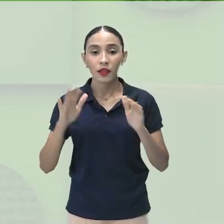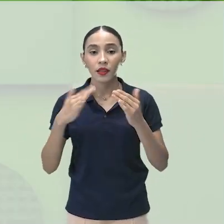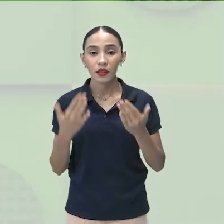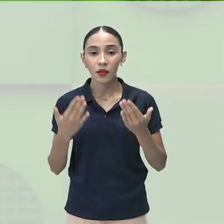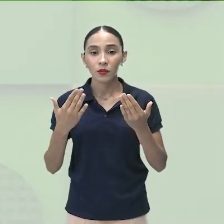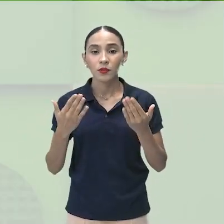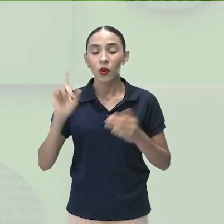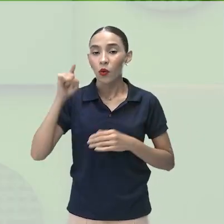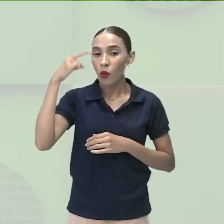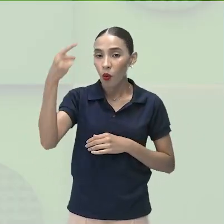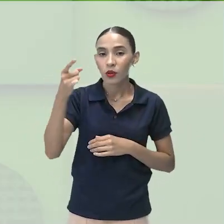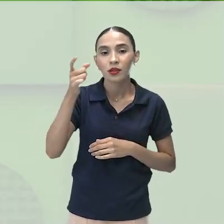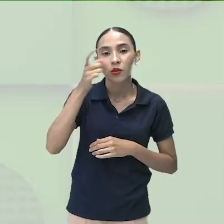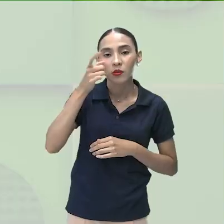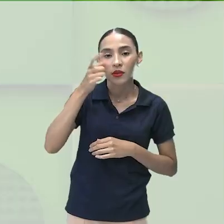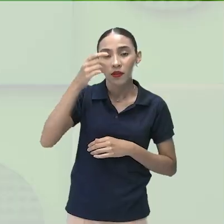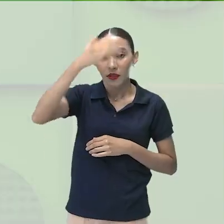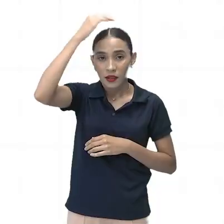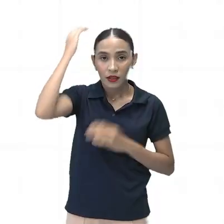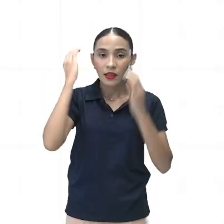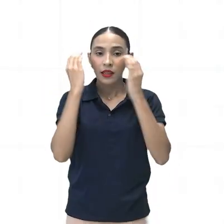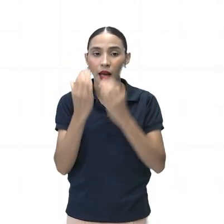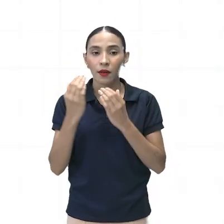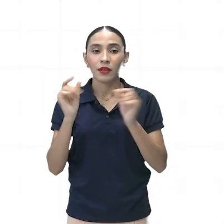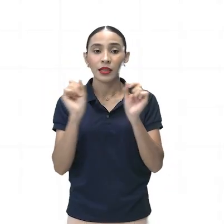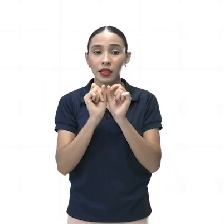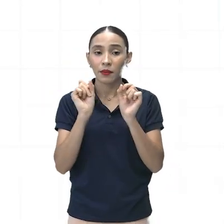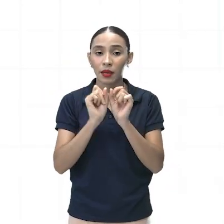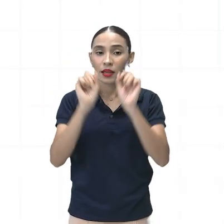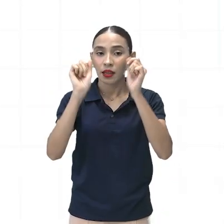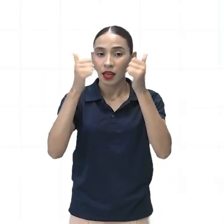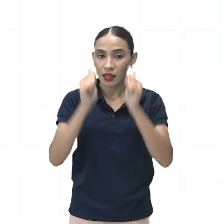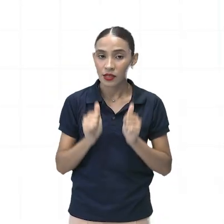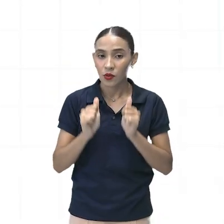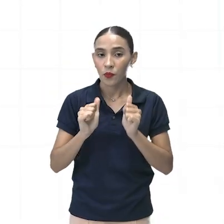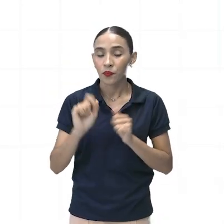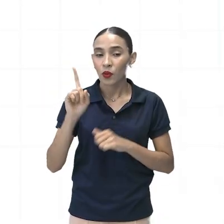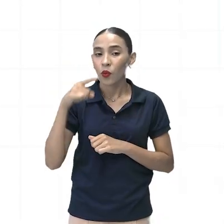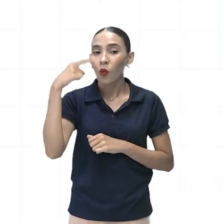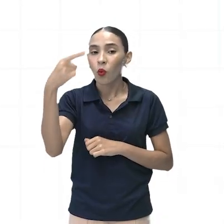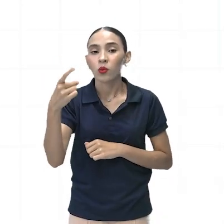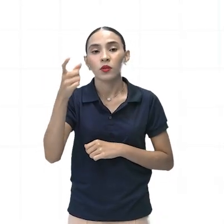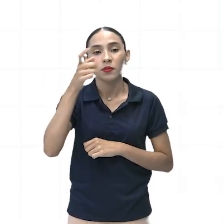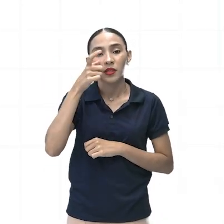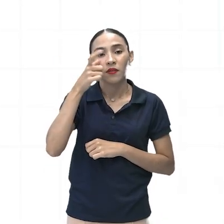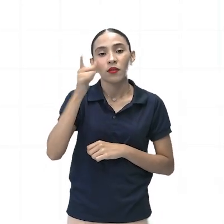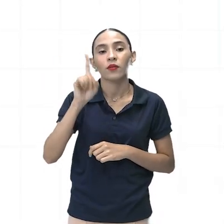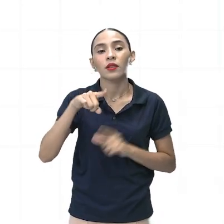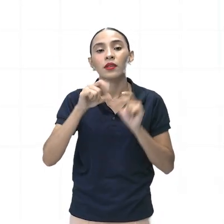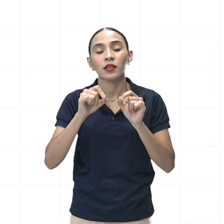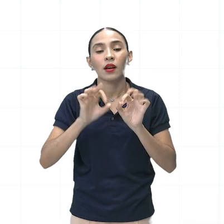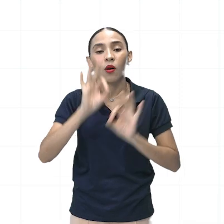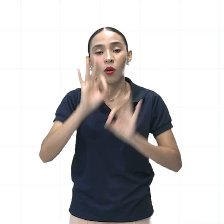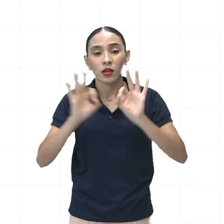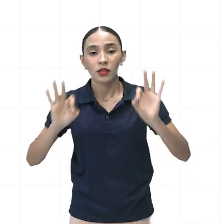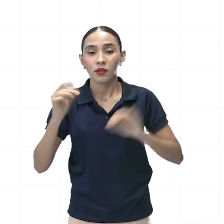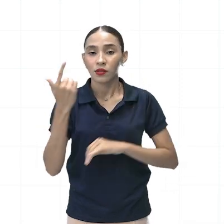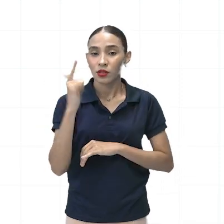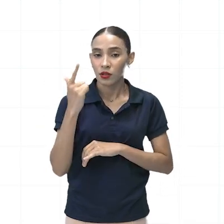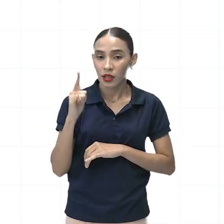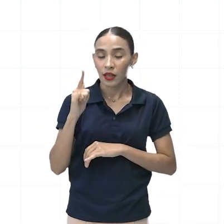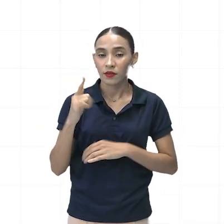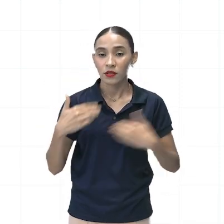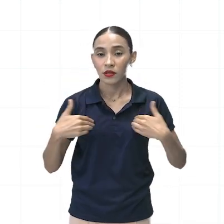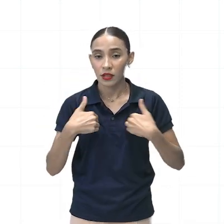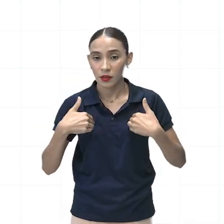vamos às outras observações que Darwin fez também. Outra questão que ele observou foi quanto à distribuição